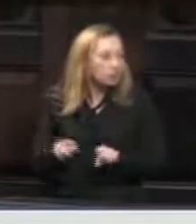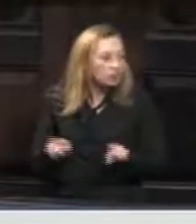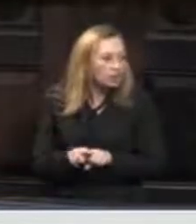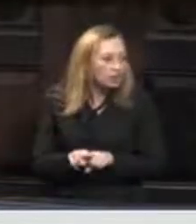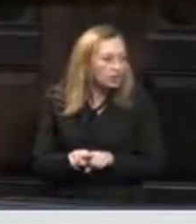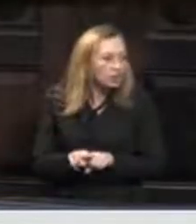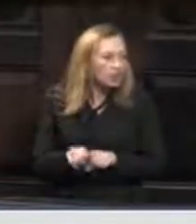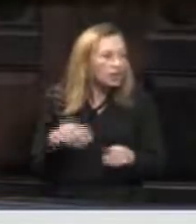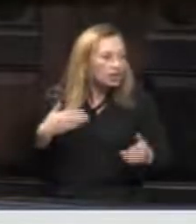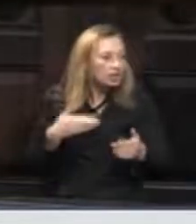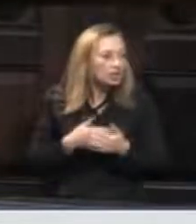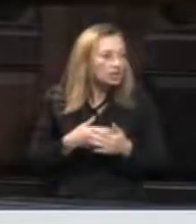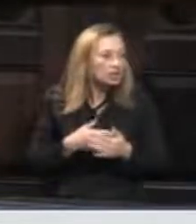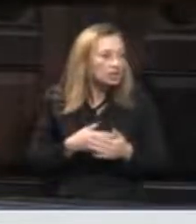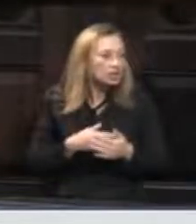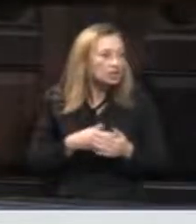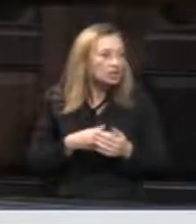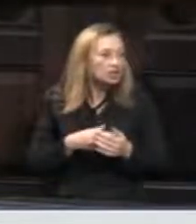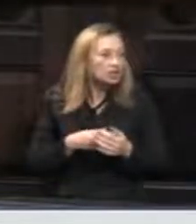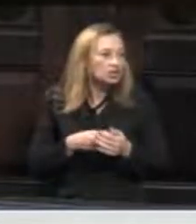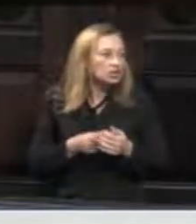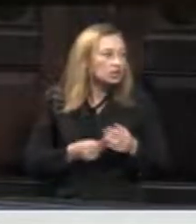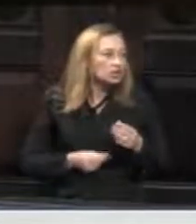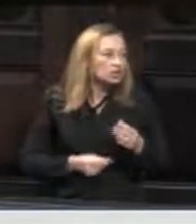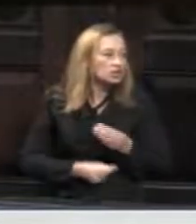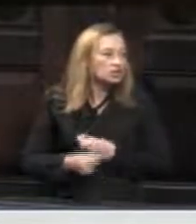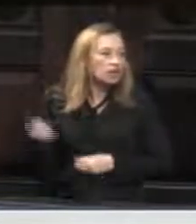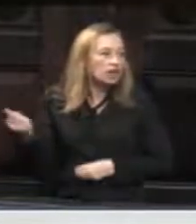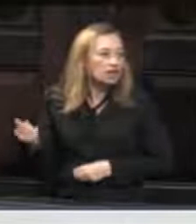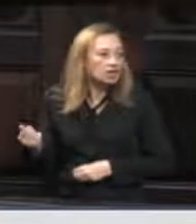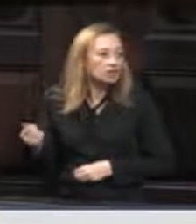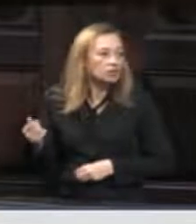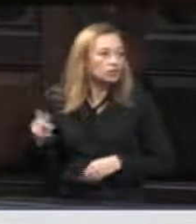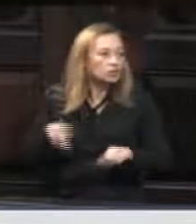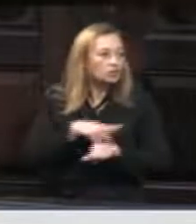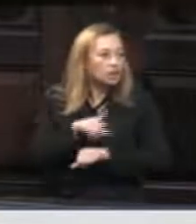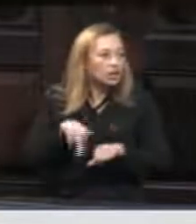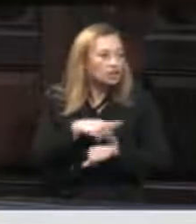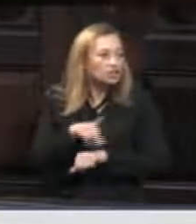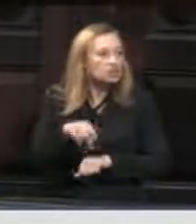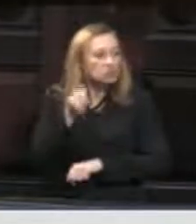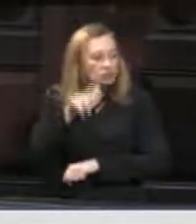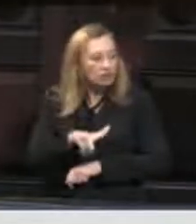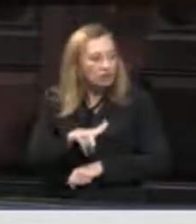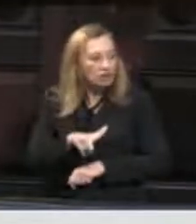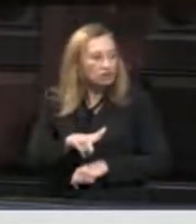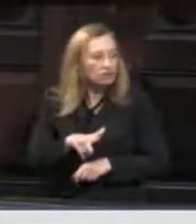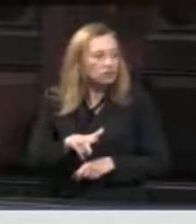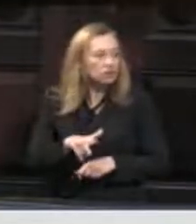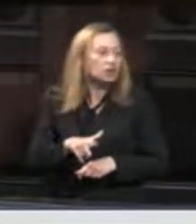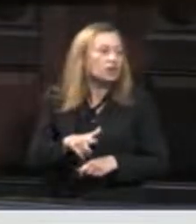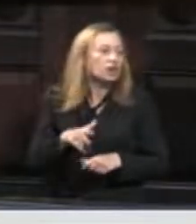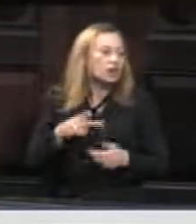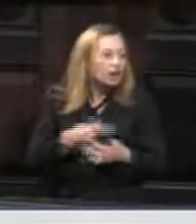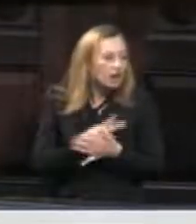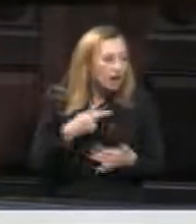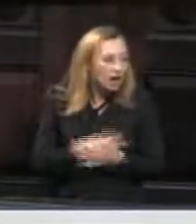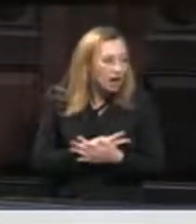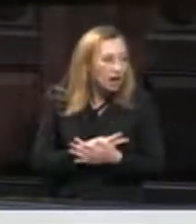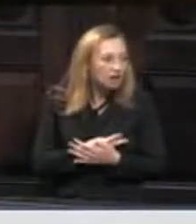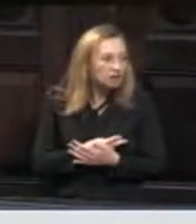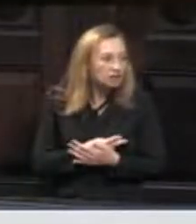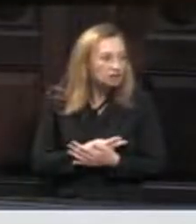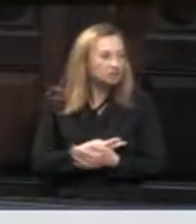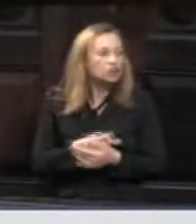até que se viu obrigado a deixar o país e deixar o parlamento. Isso são faltas muito graves, isso são desvios muito graves para